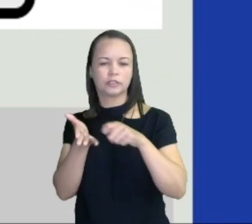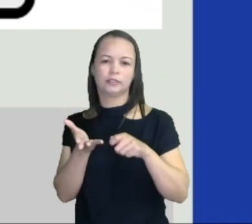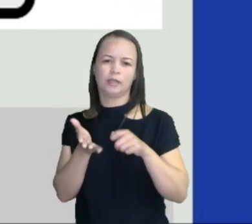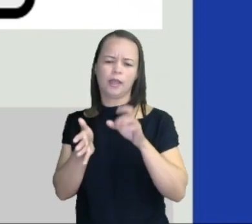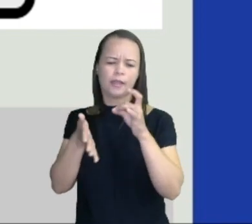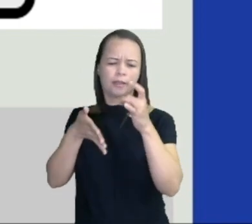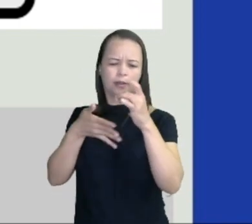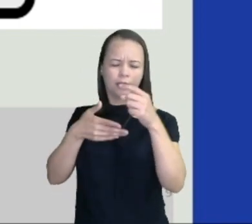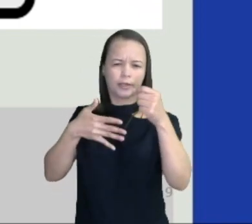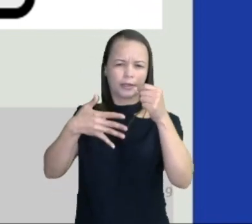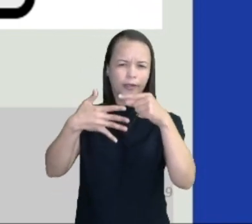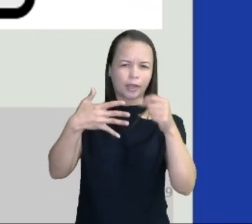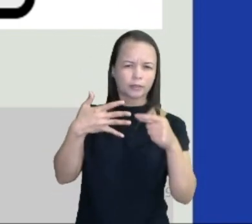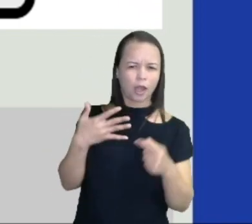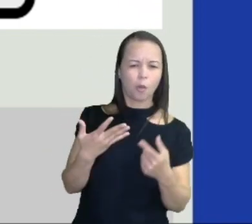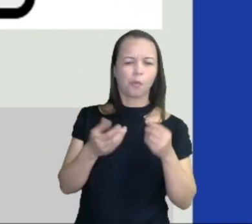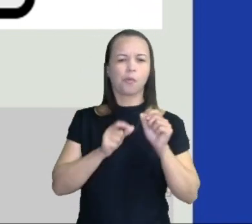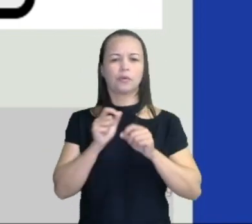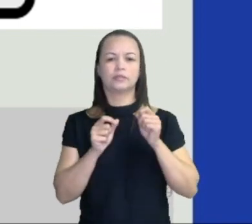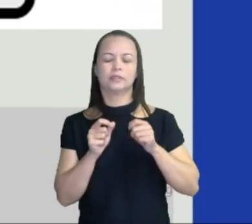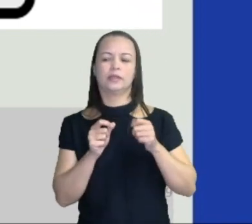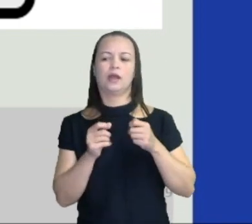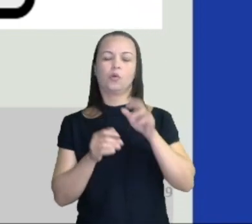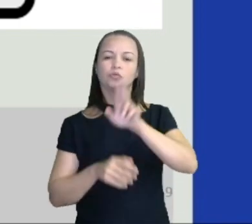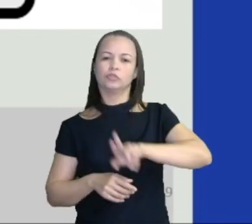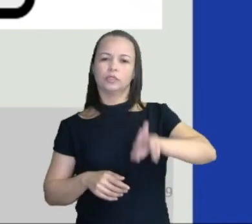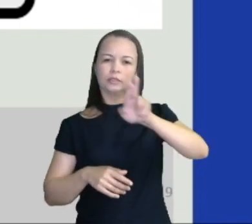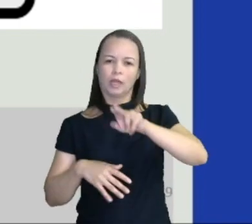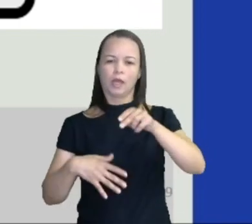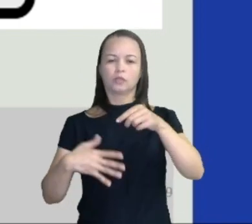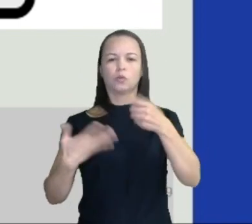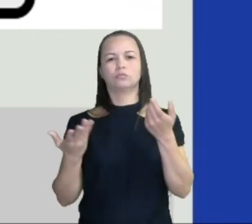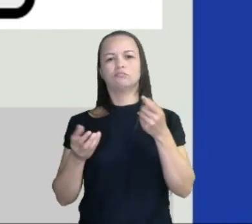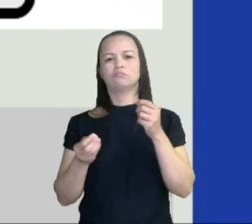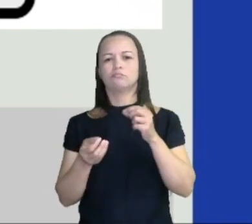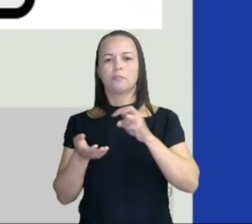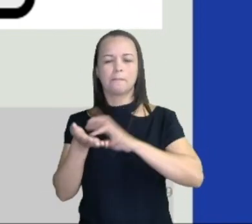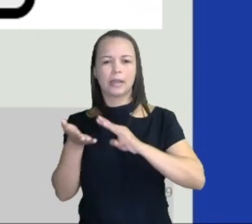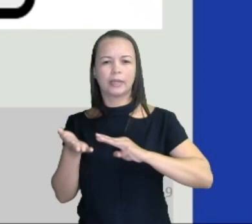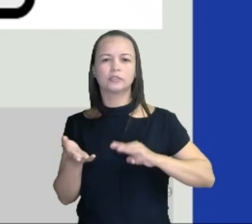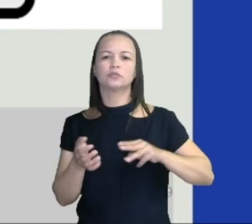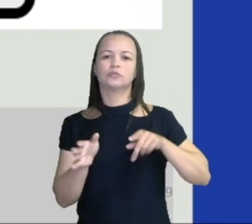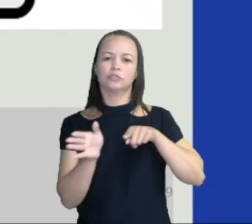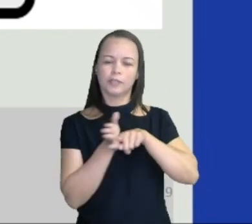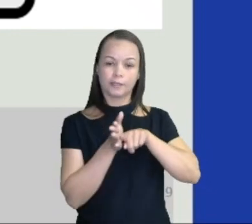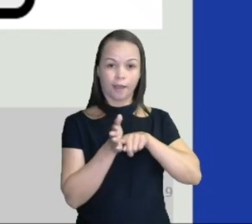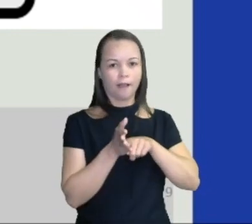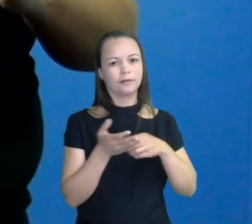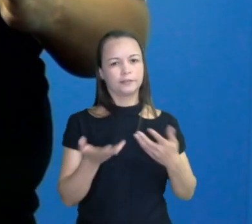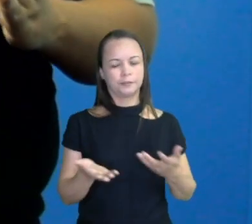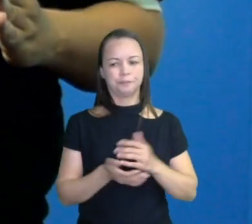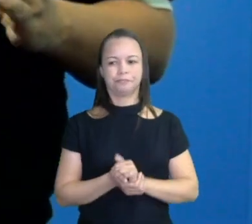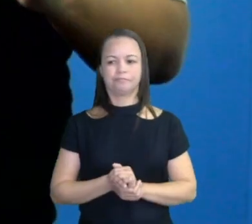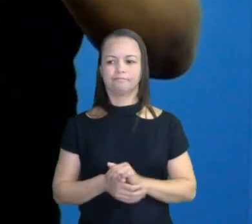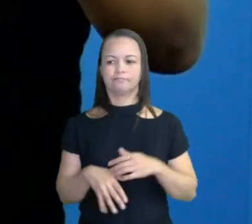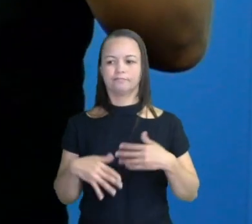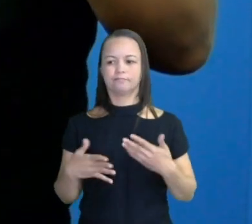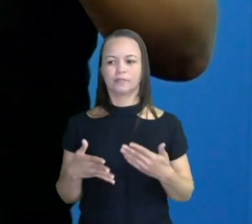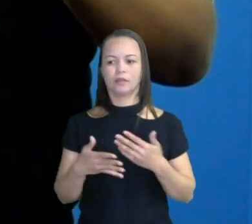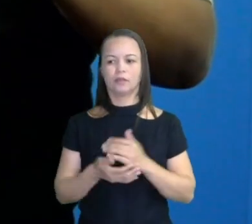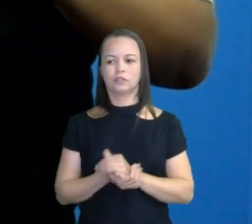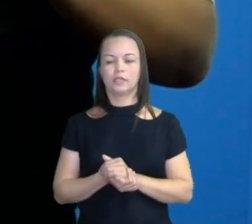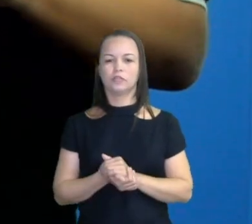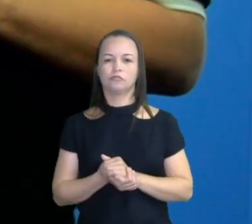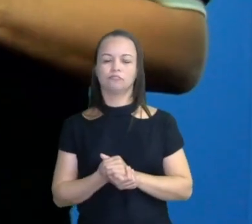utilizado um diferente método de análise, certo, gente? Ou seja,